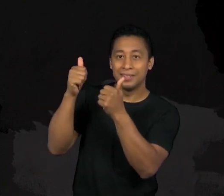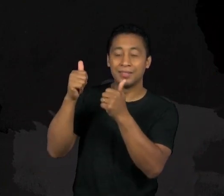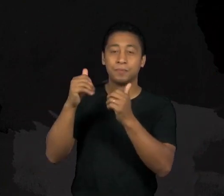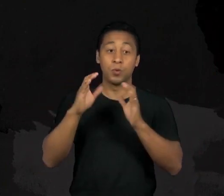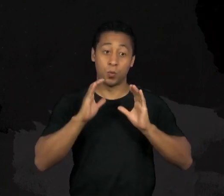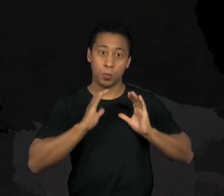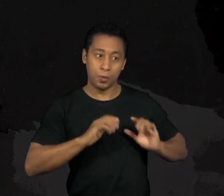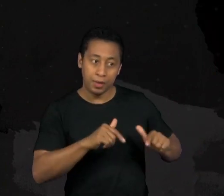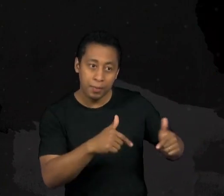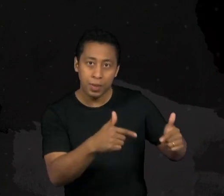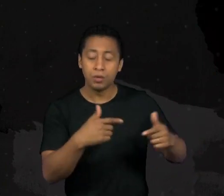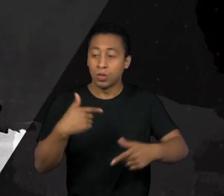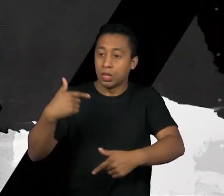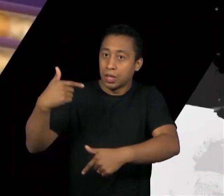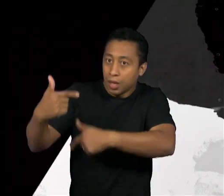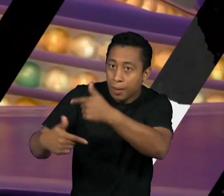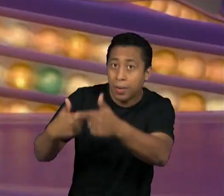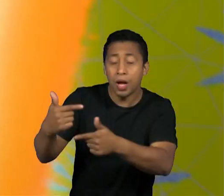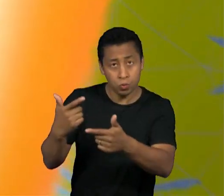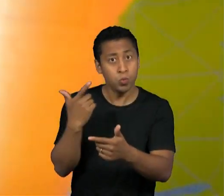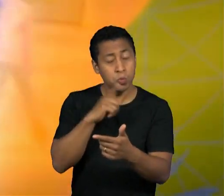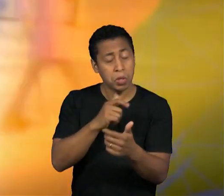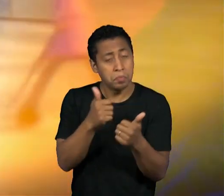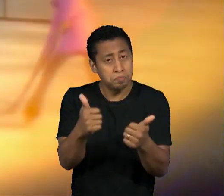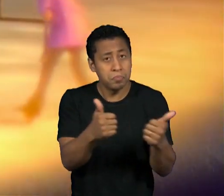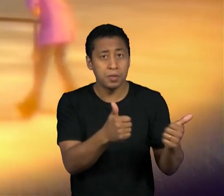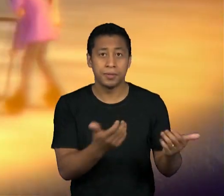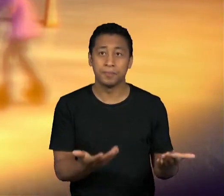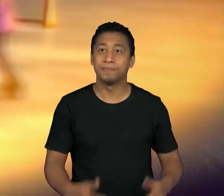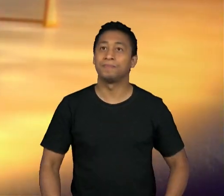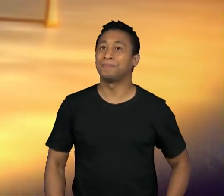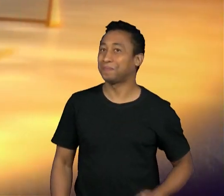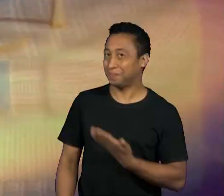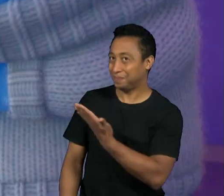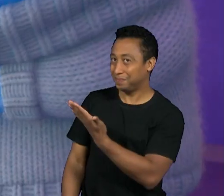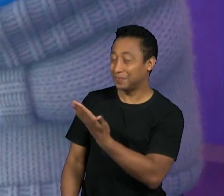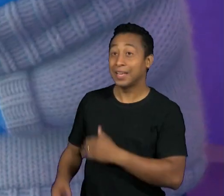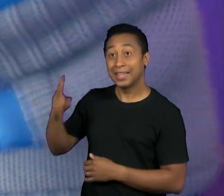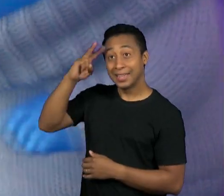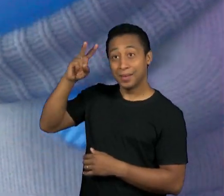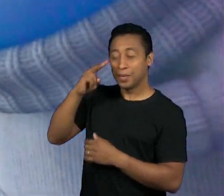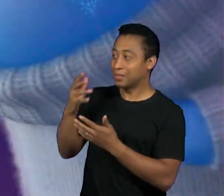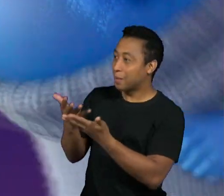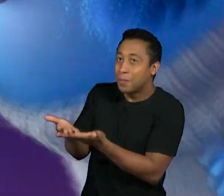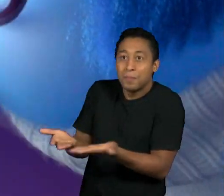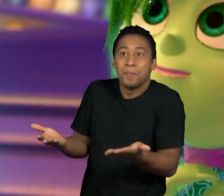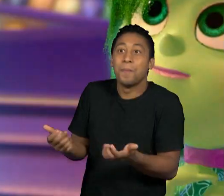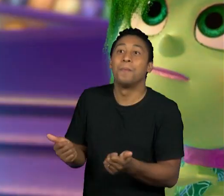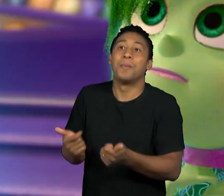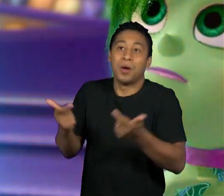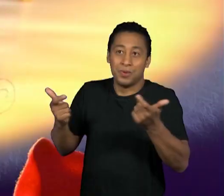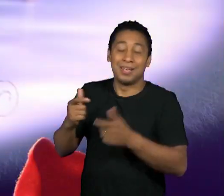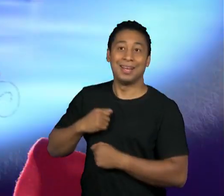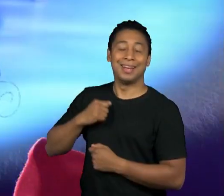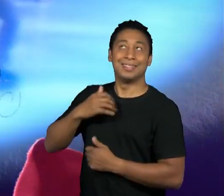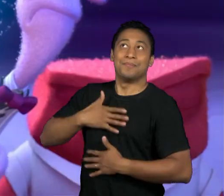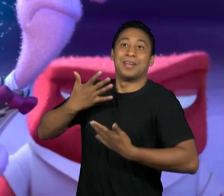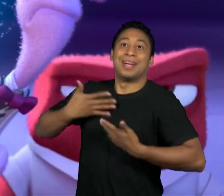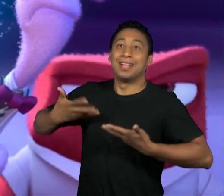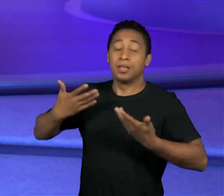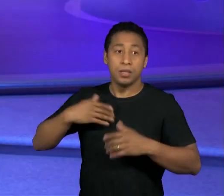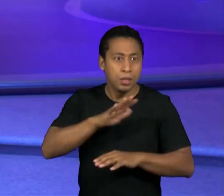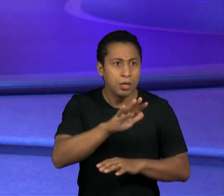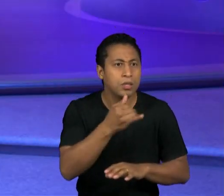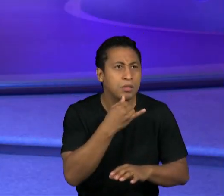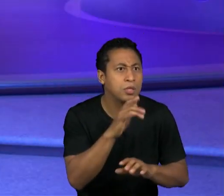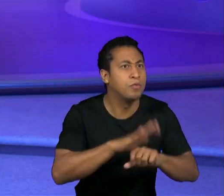comportamento, desempenho no trabalho. Essas são as memórias da Riley. E a maioria delas é alegre, modéstia à parte. Que eu só queria poder segurar. Tristeza, o